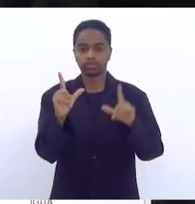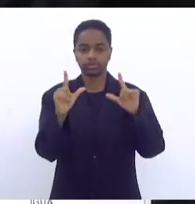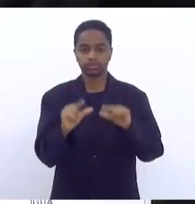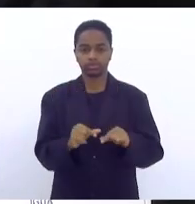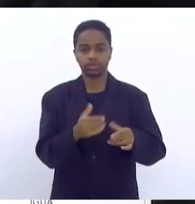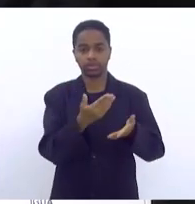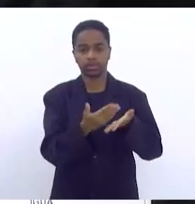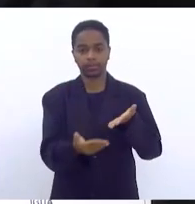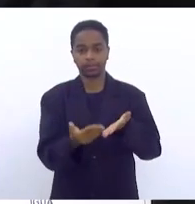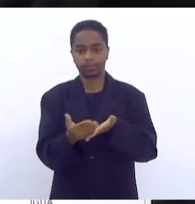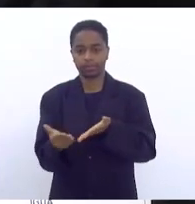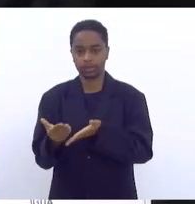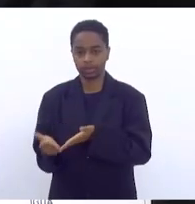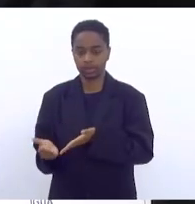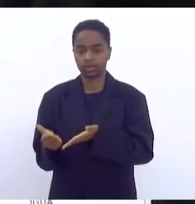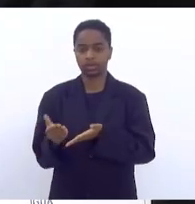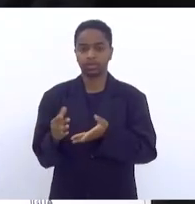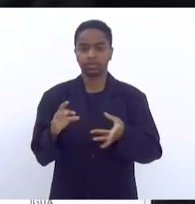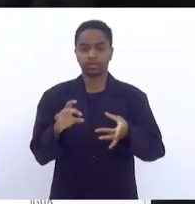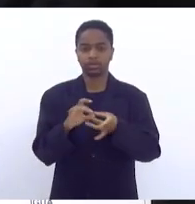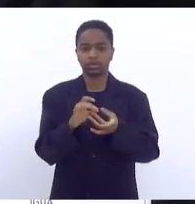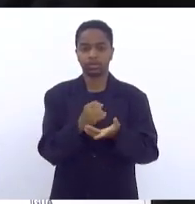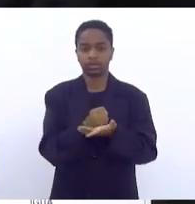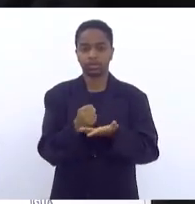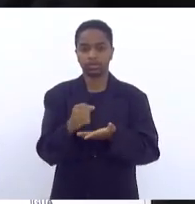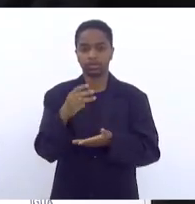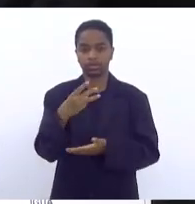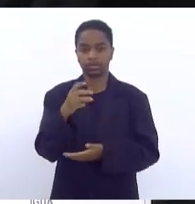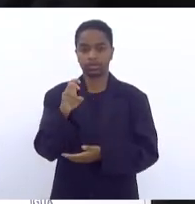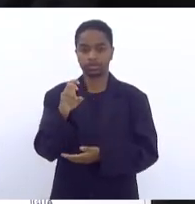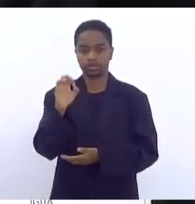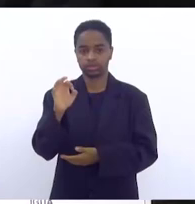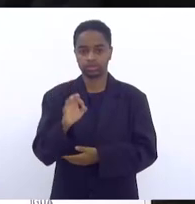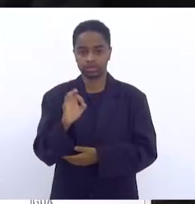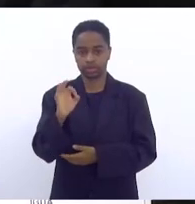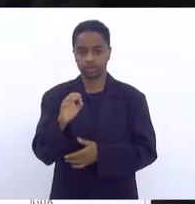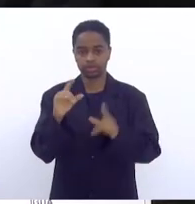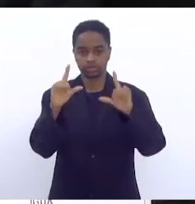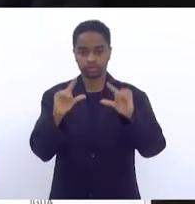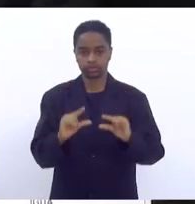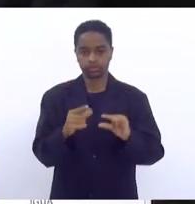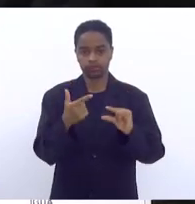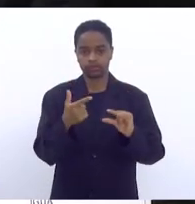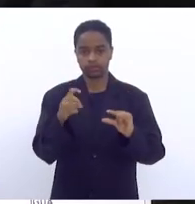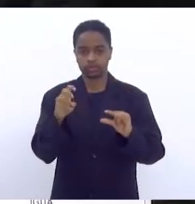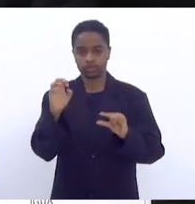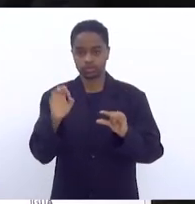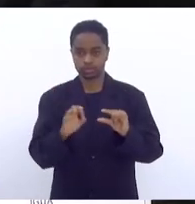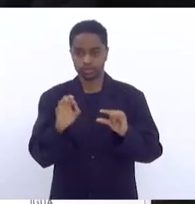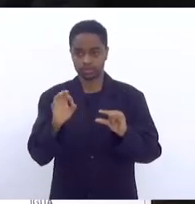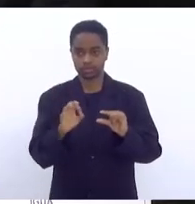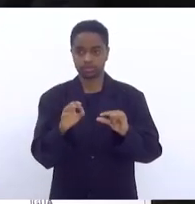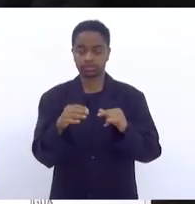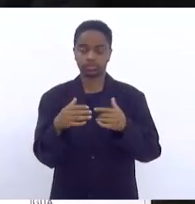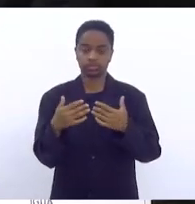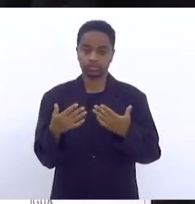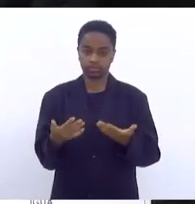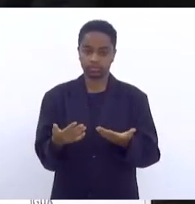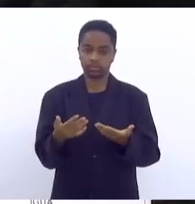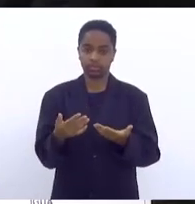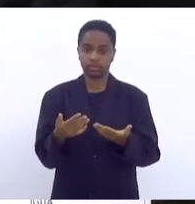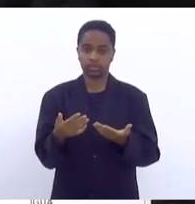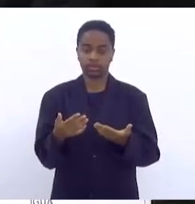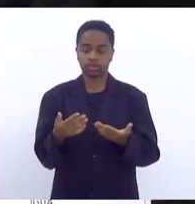perdas estimadas no contrato em 35% para 25% nada obstante a realidade com a qual a gente